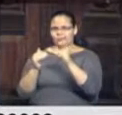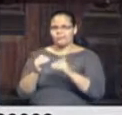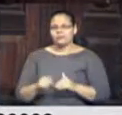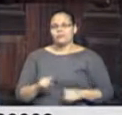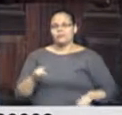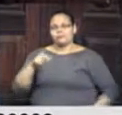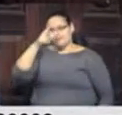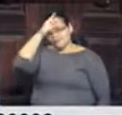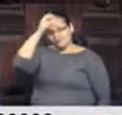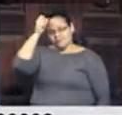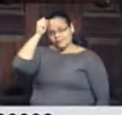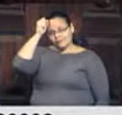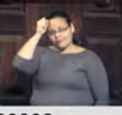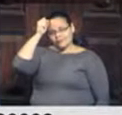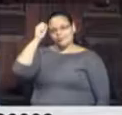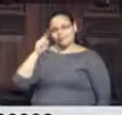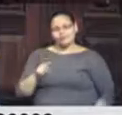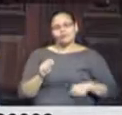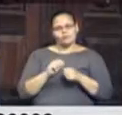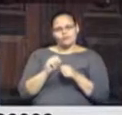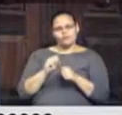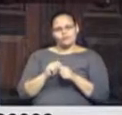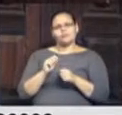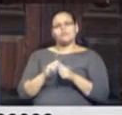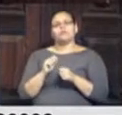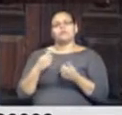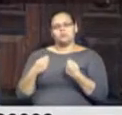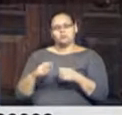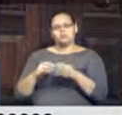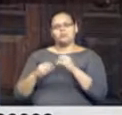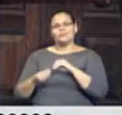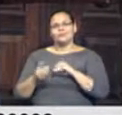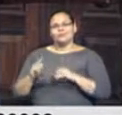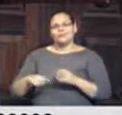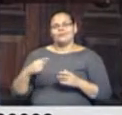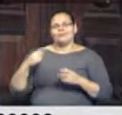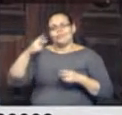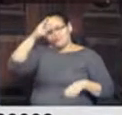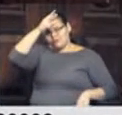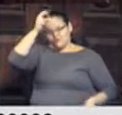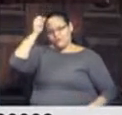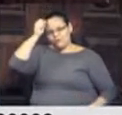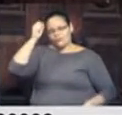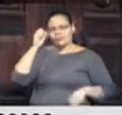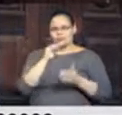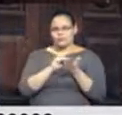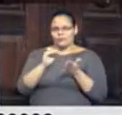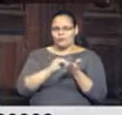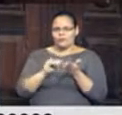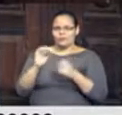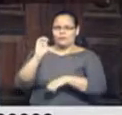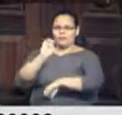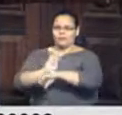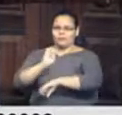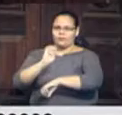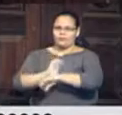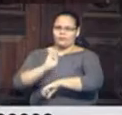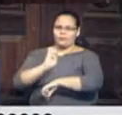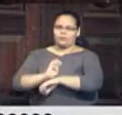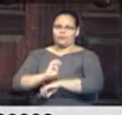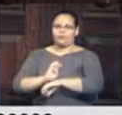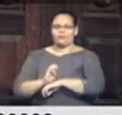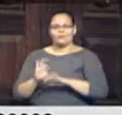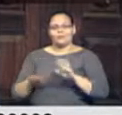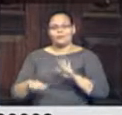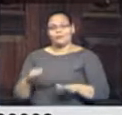que feitos de forma articulada com os municípios, a Secretaria de Estado,